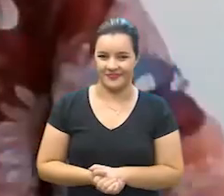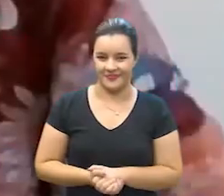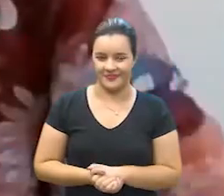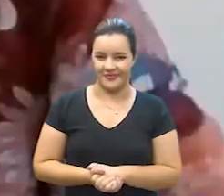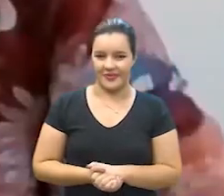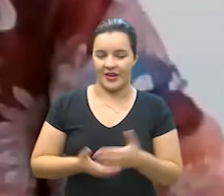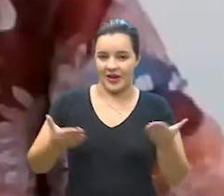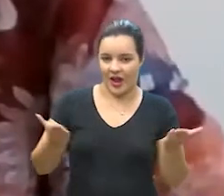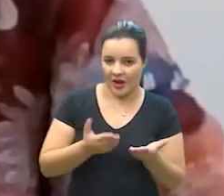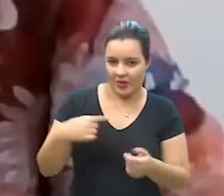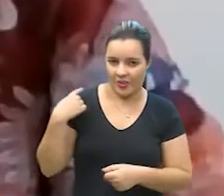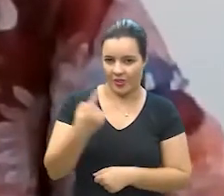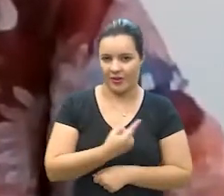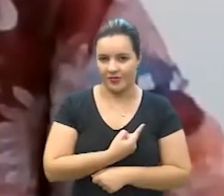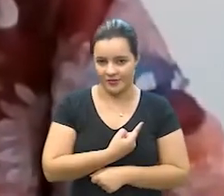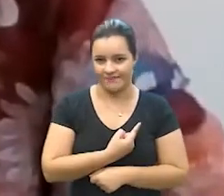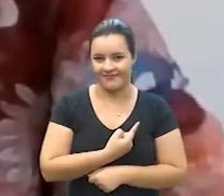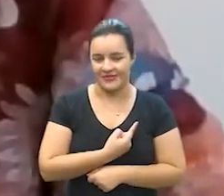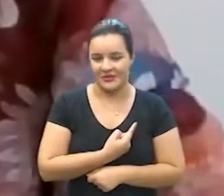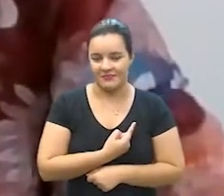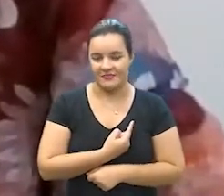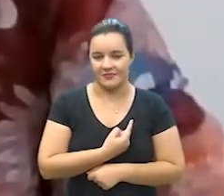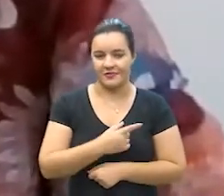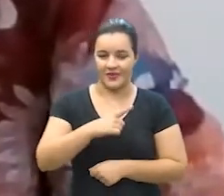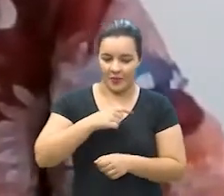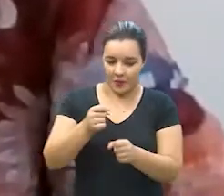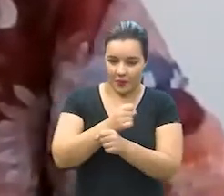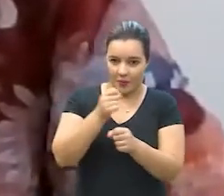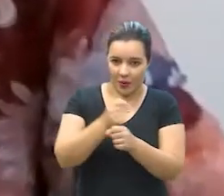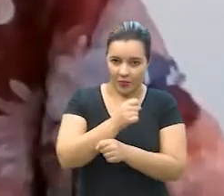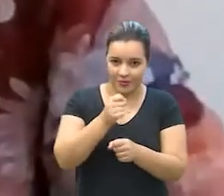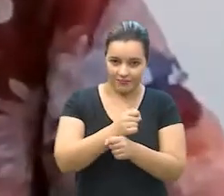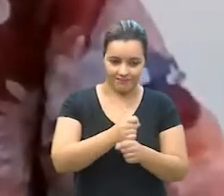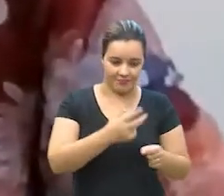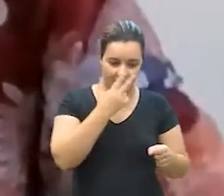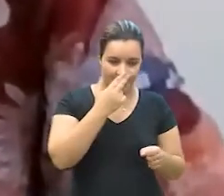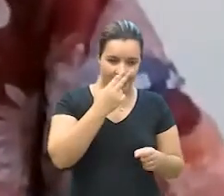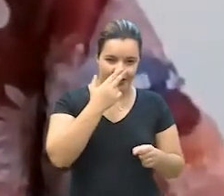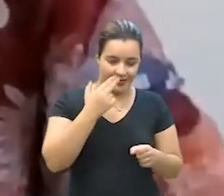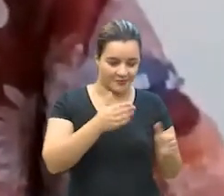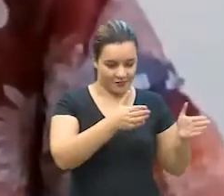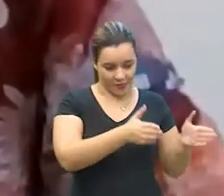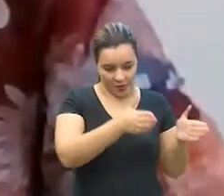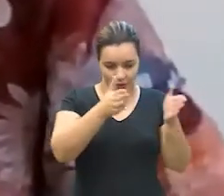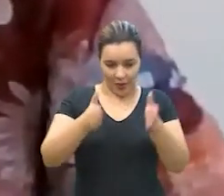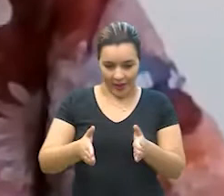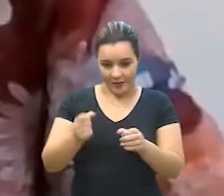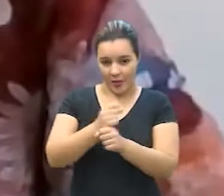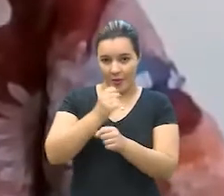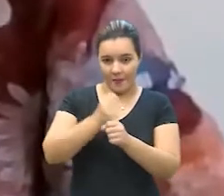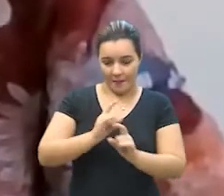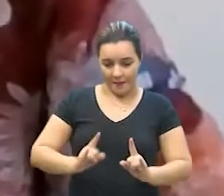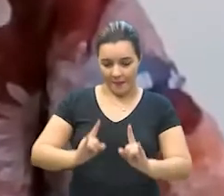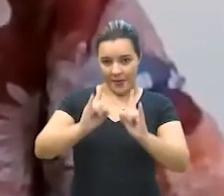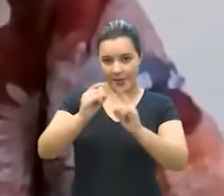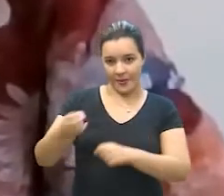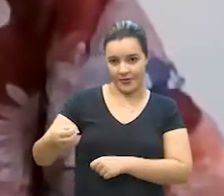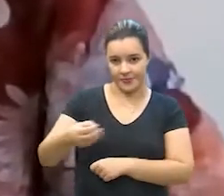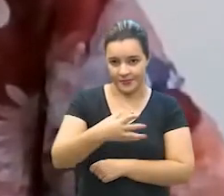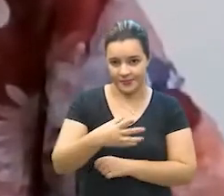Então, agora nós estamos, né, construindo, reformando um novo prédio, né? Ele está